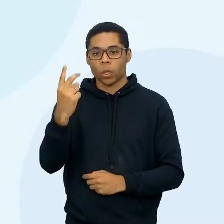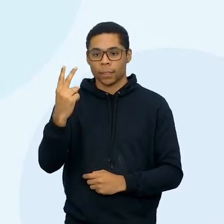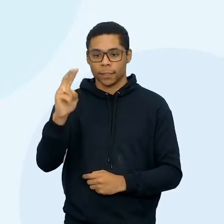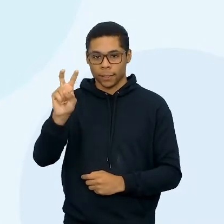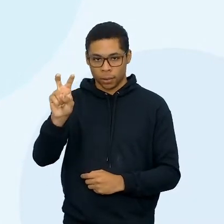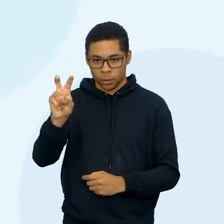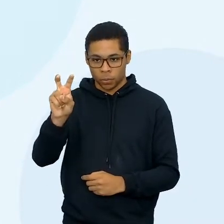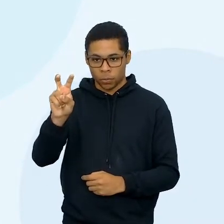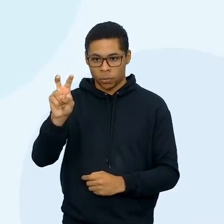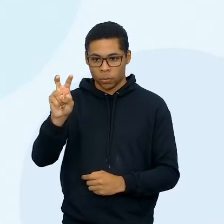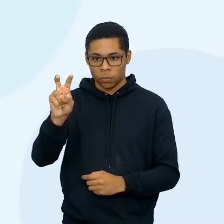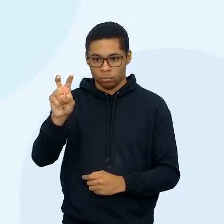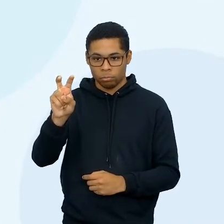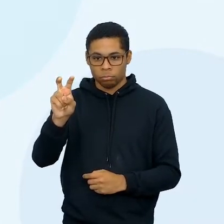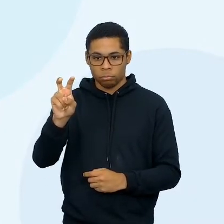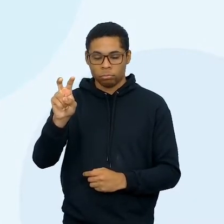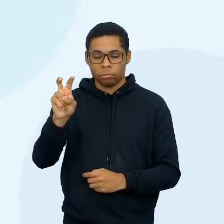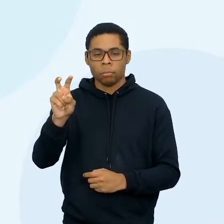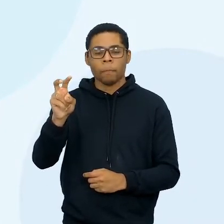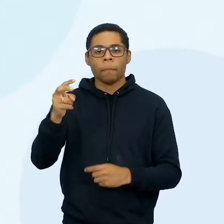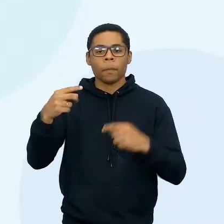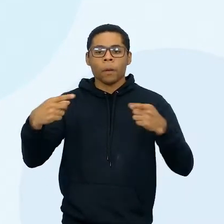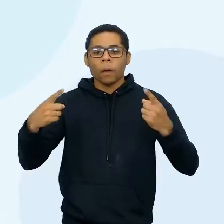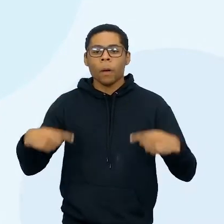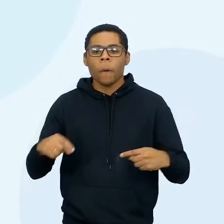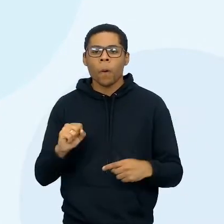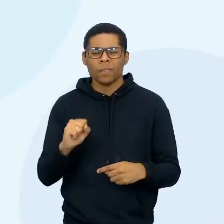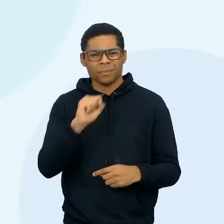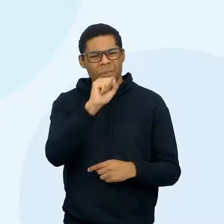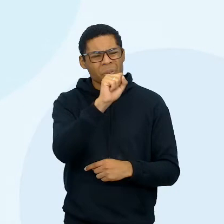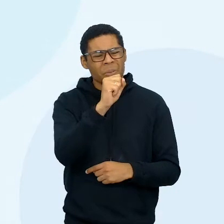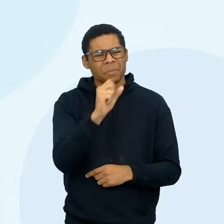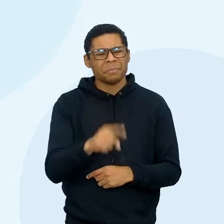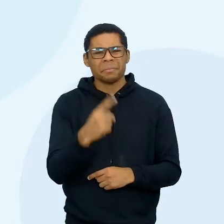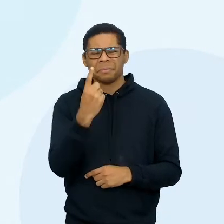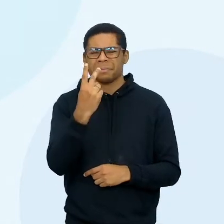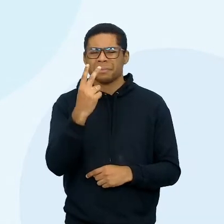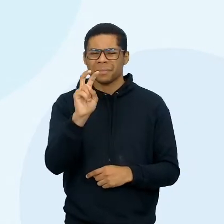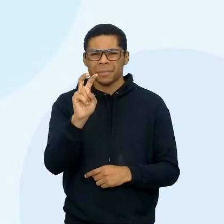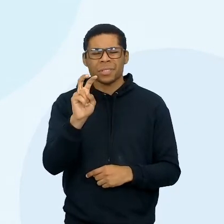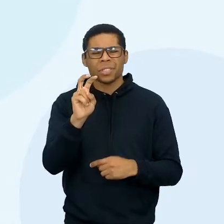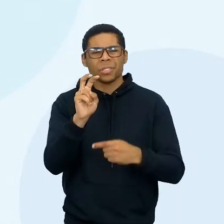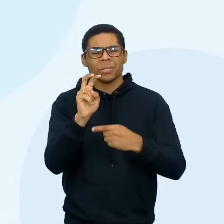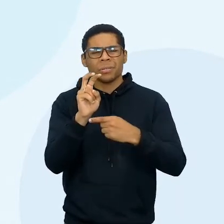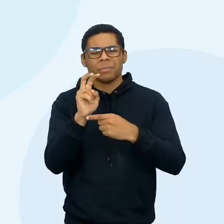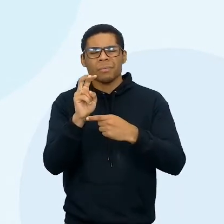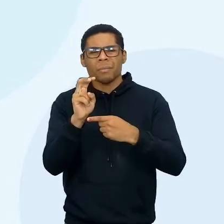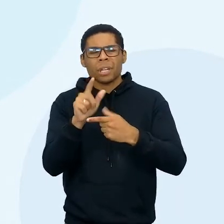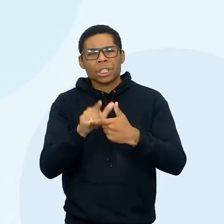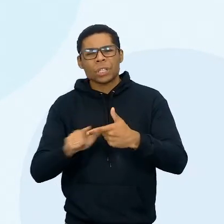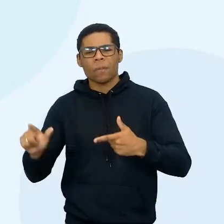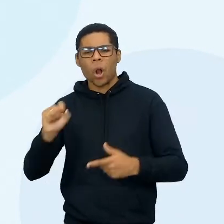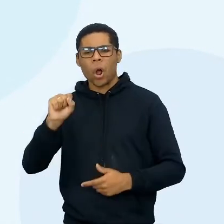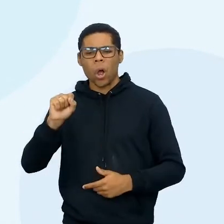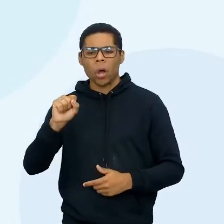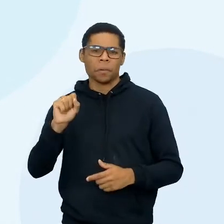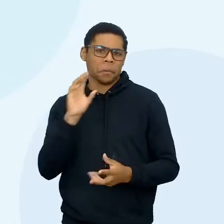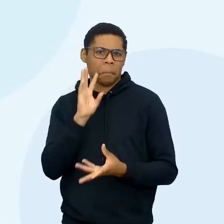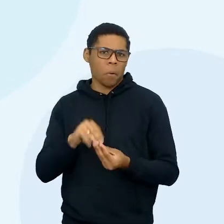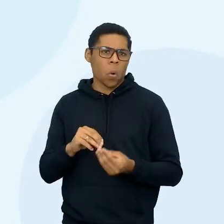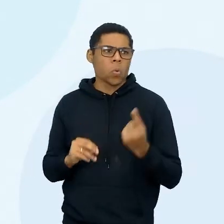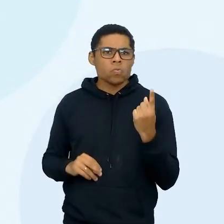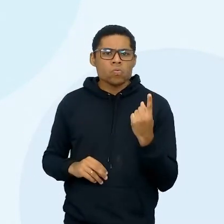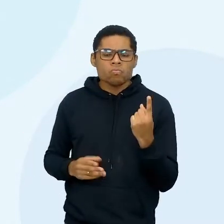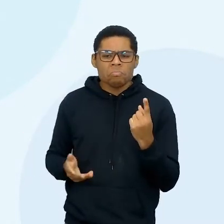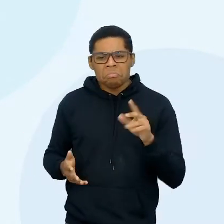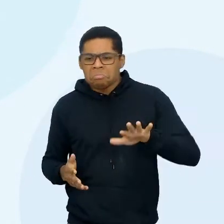8,125 por 8. Espera um pouquinho, mas 8,125 dividido por 8 vai dar aí na casa de 1, né? 8 dividido